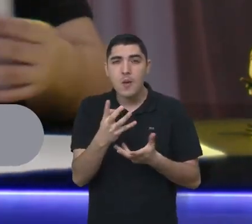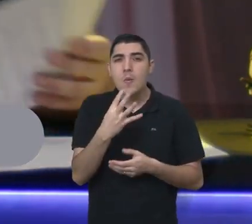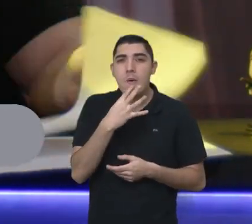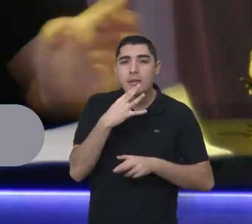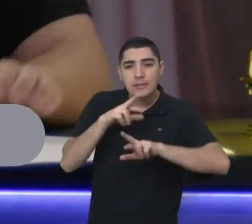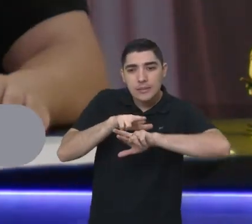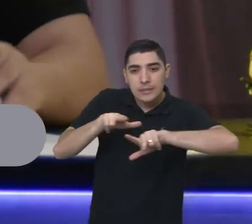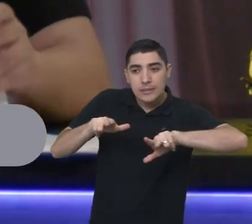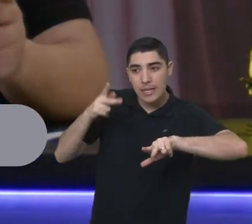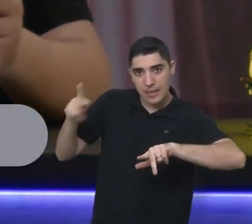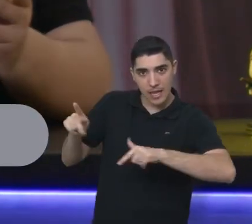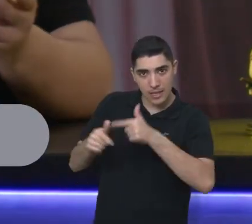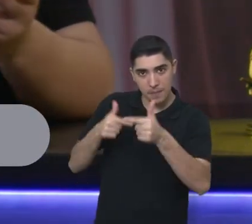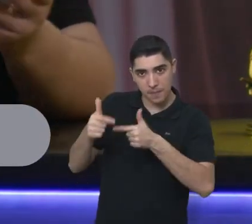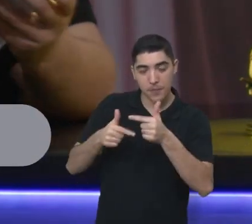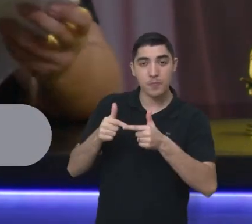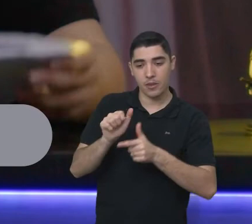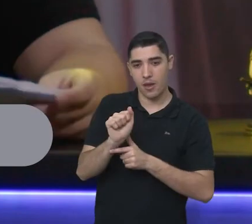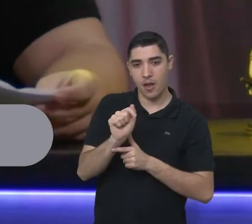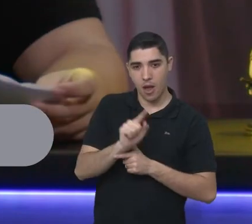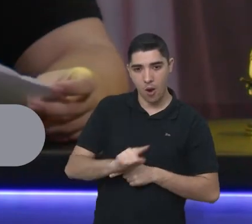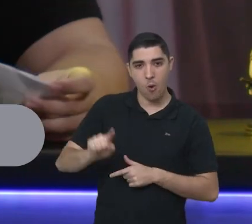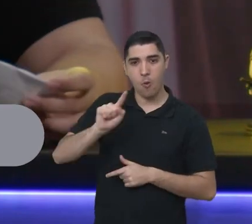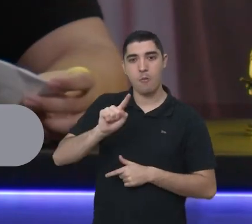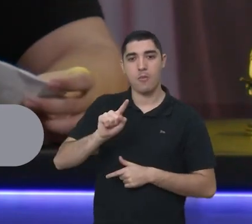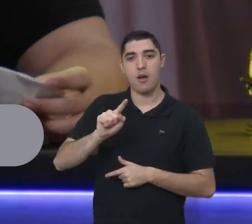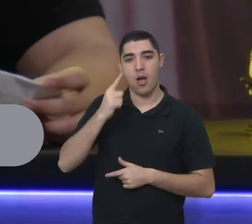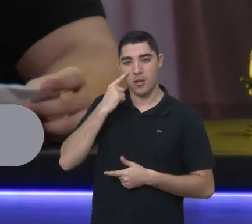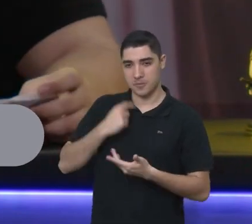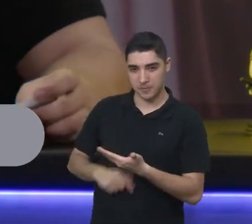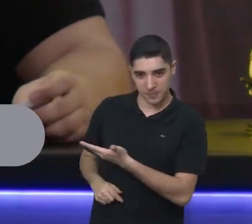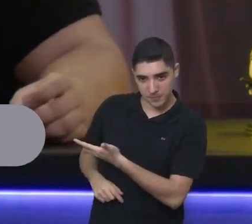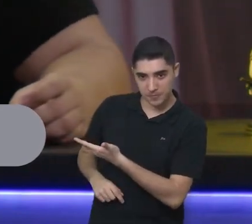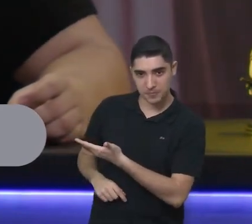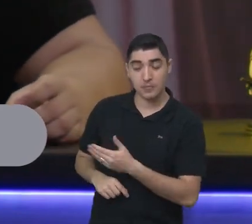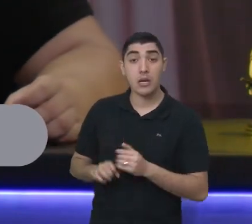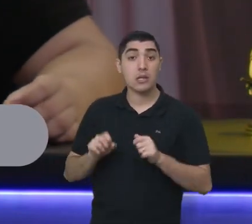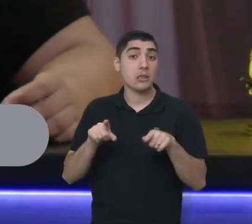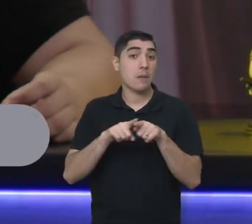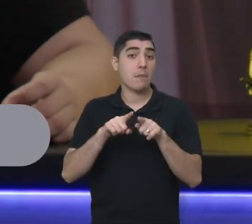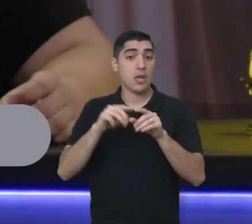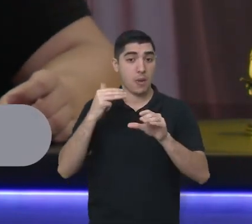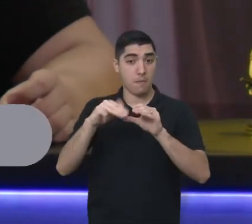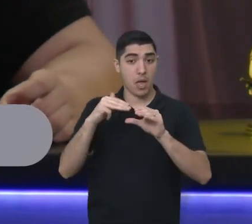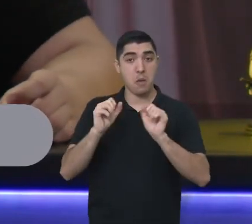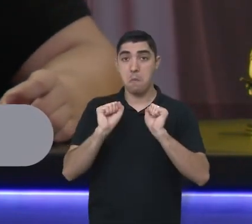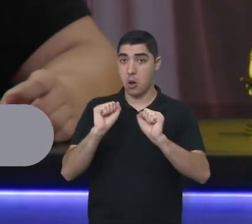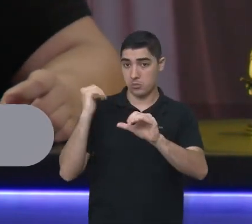sobre o trabalho dela, arroba Virei Almofada. Se você quiser mandar um e-mail,